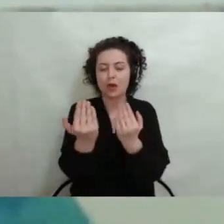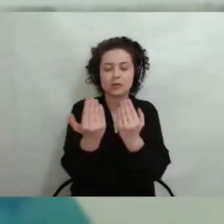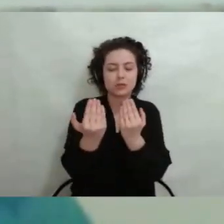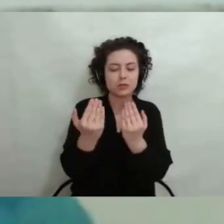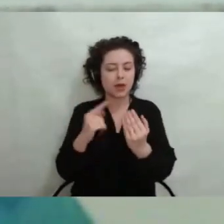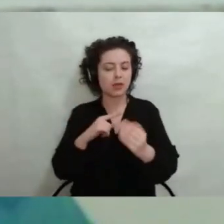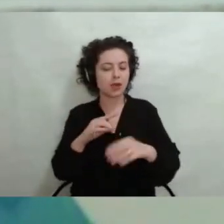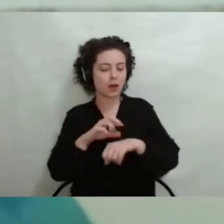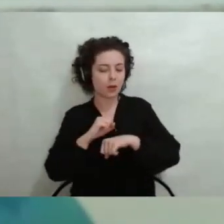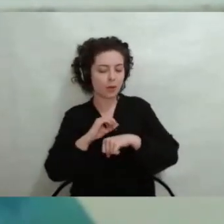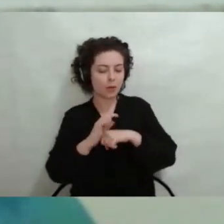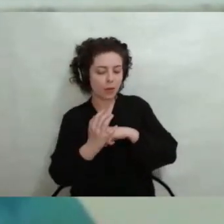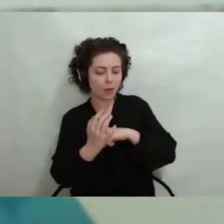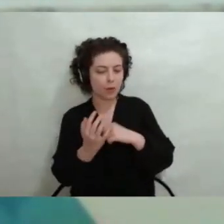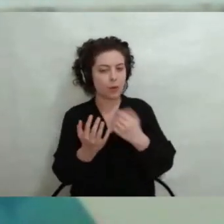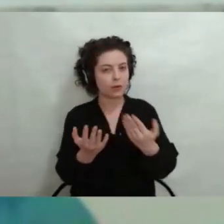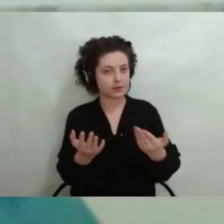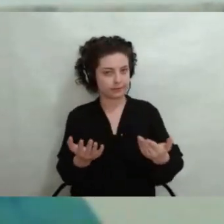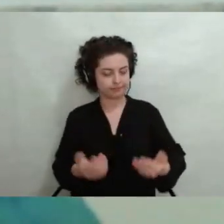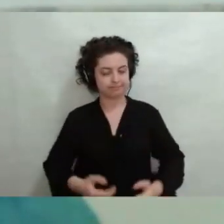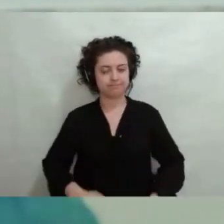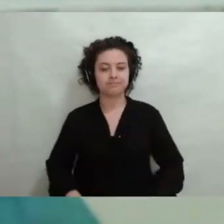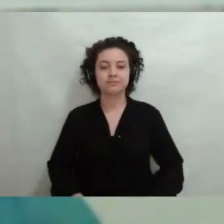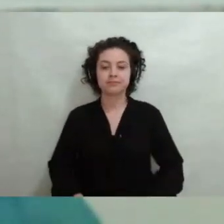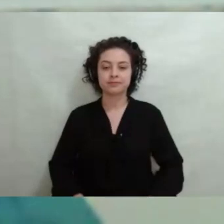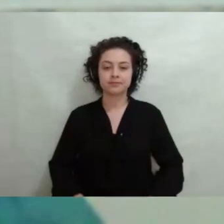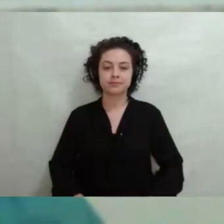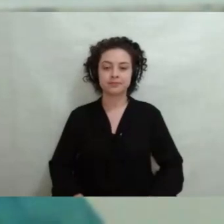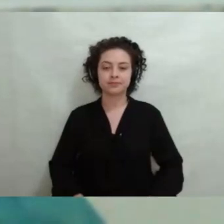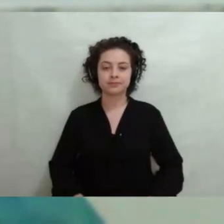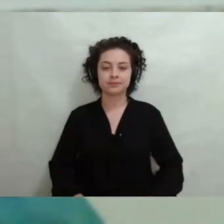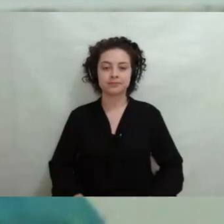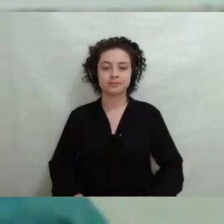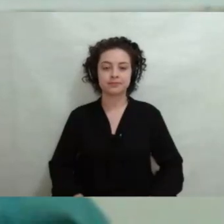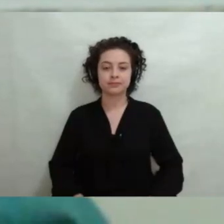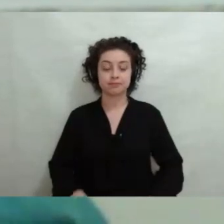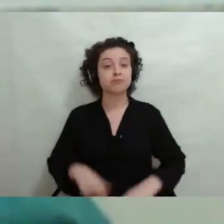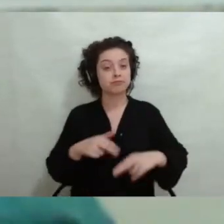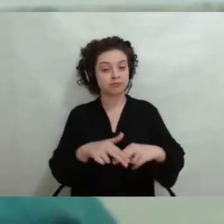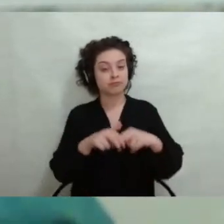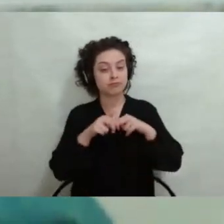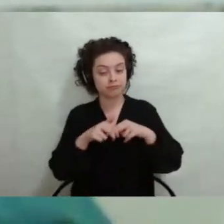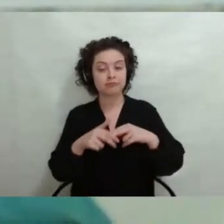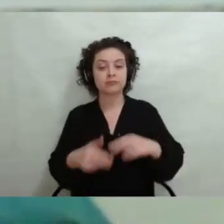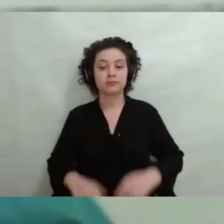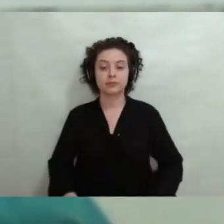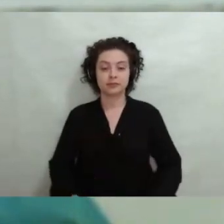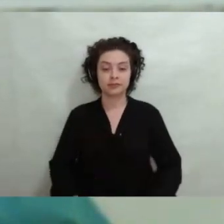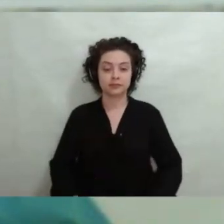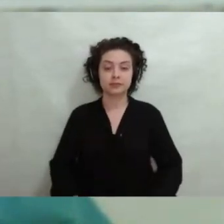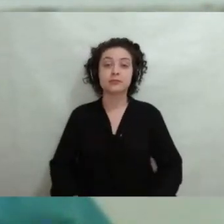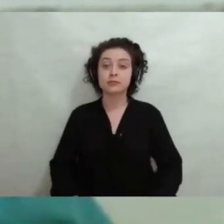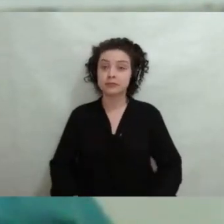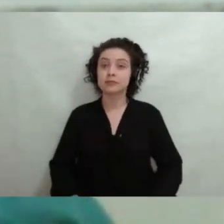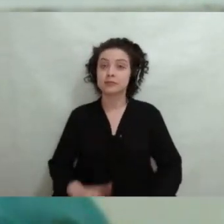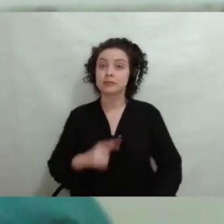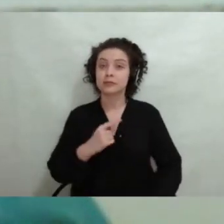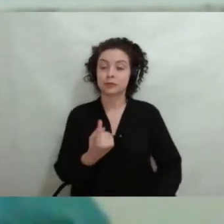em relação ao coronavírus. Nós vamos, portanto, ter um testemunho, e eu acho que